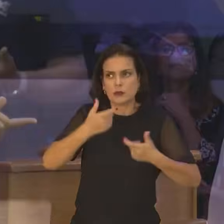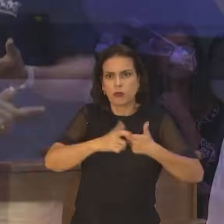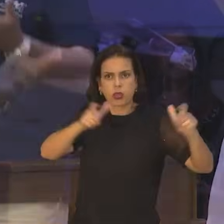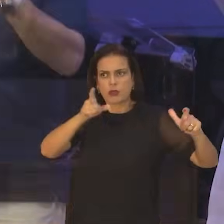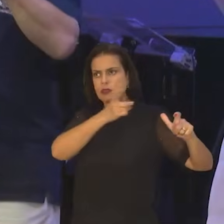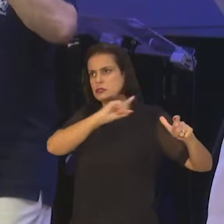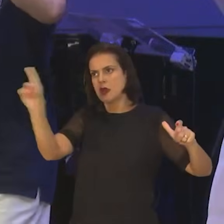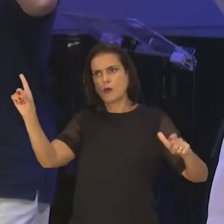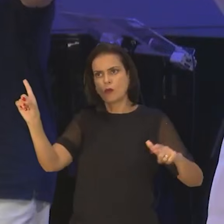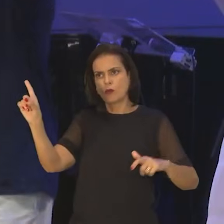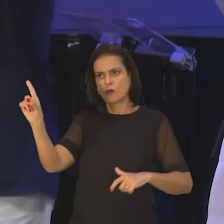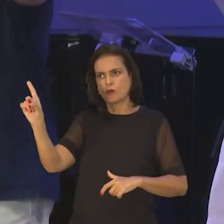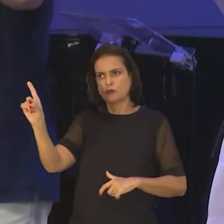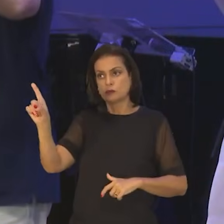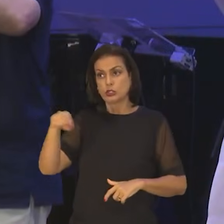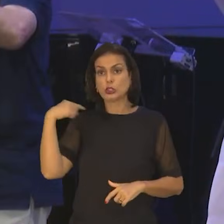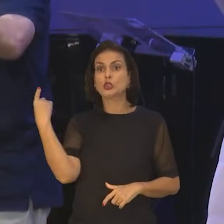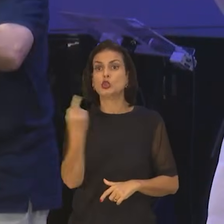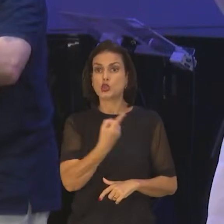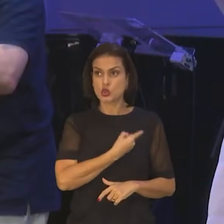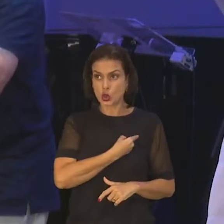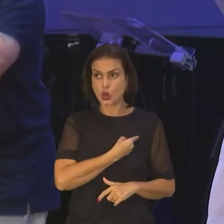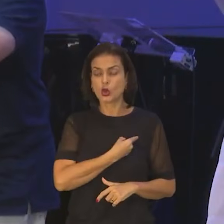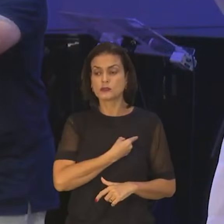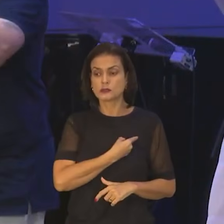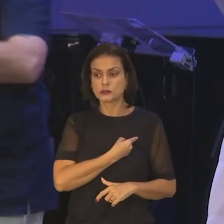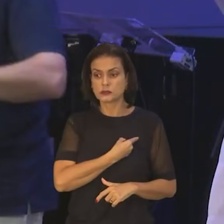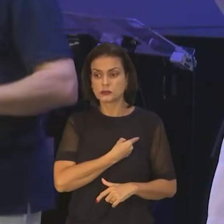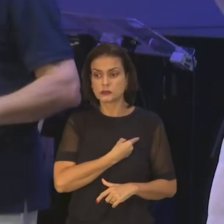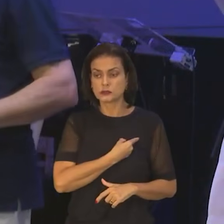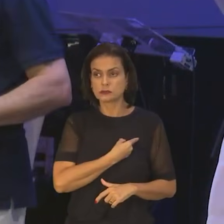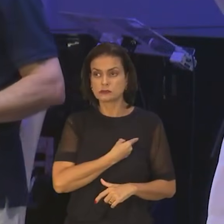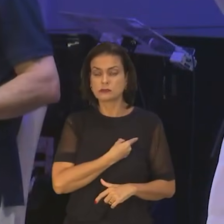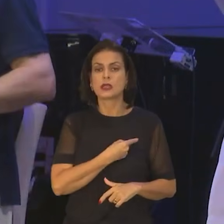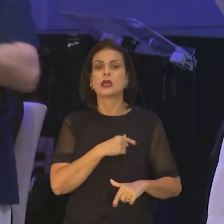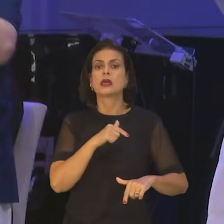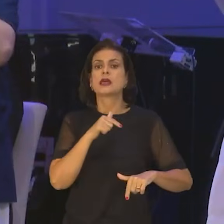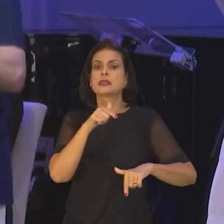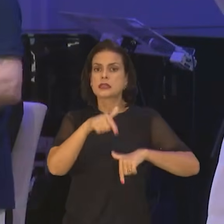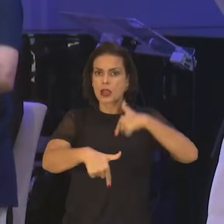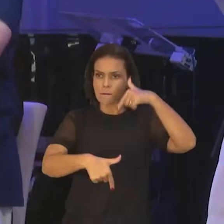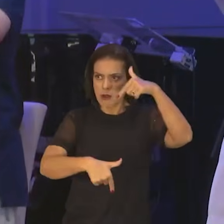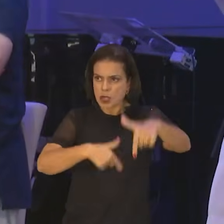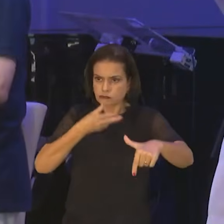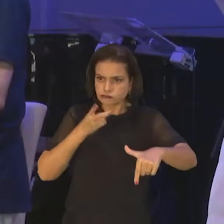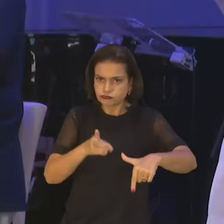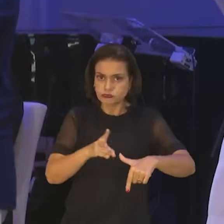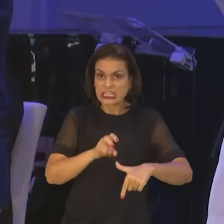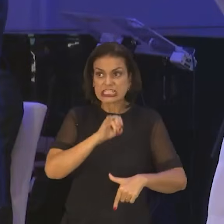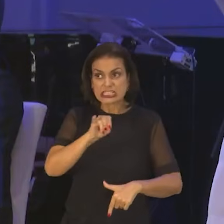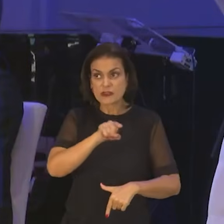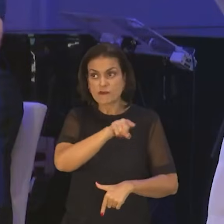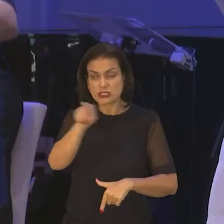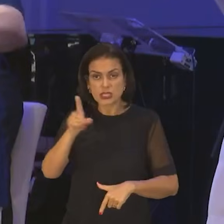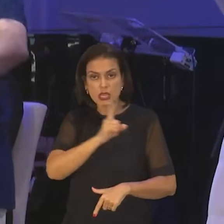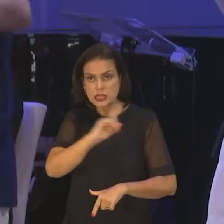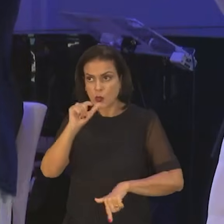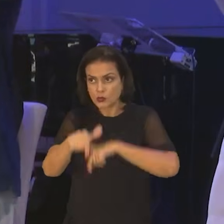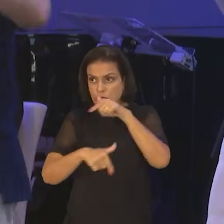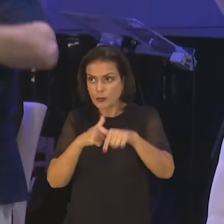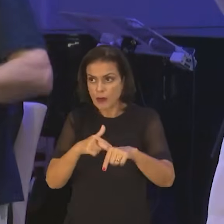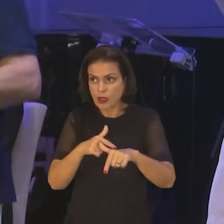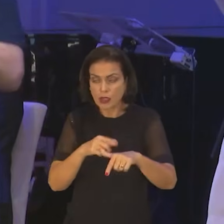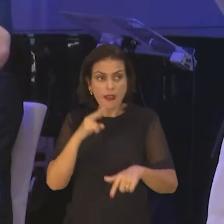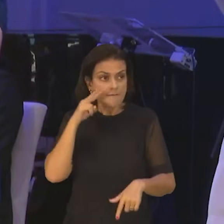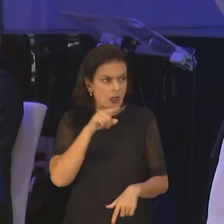mundo. Nós que estamos baixando, não estamos trabalhando. Quando você não trabalha, não avança, você vê o